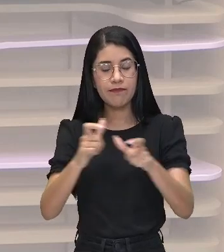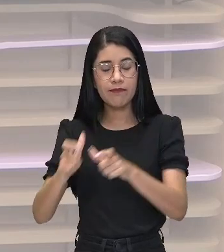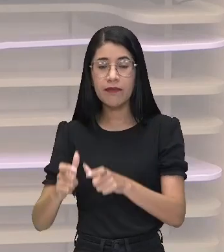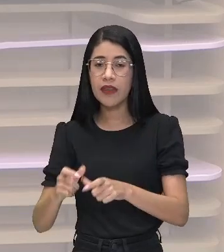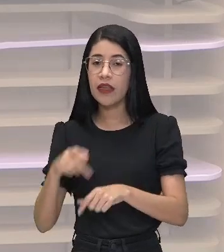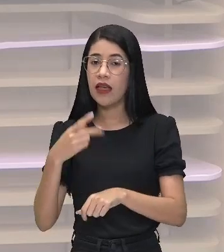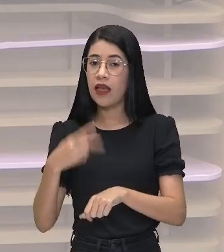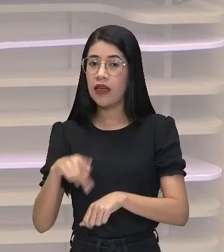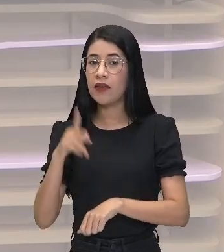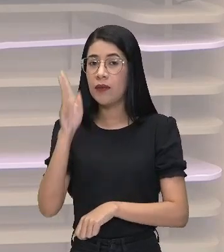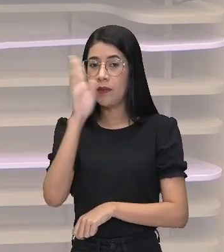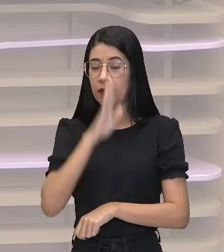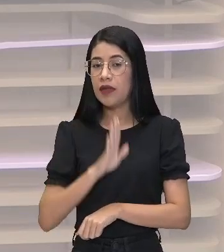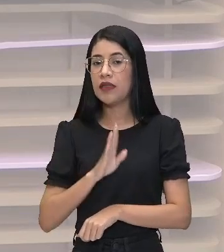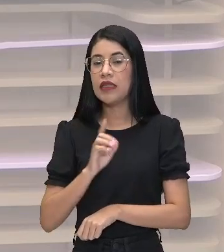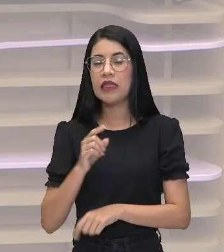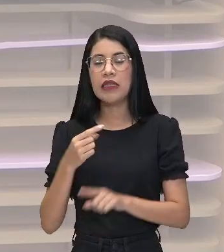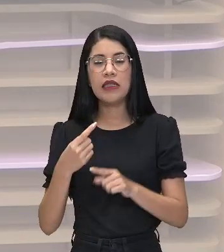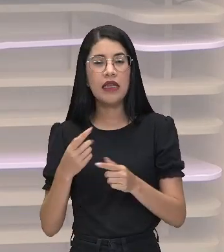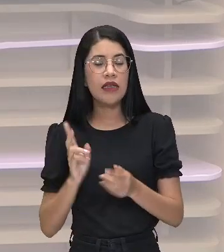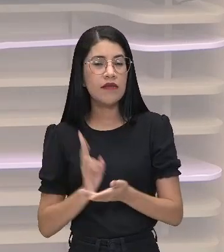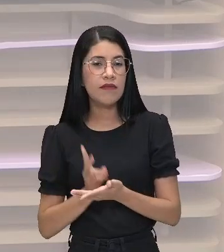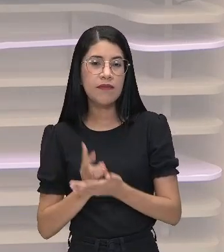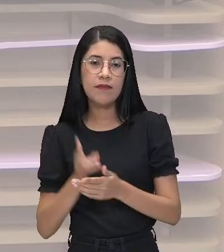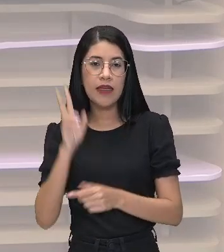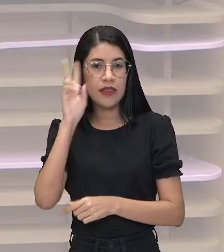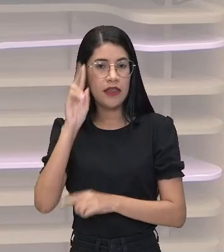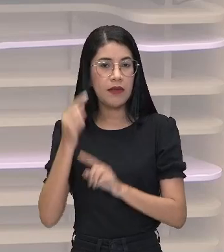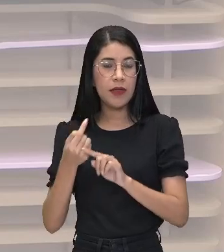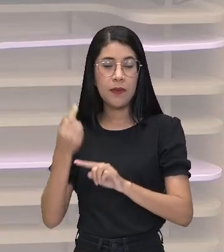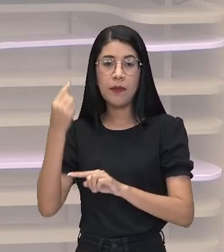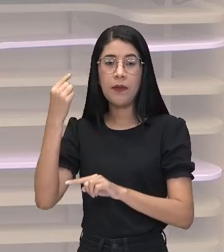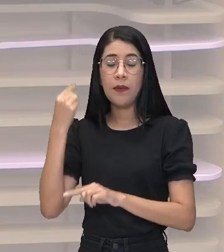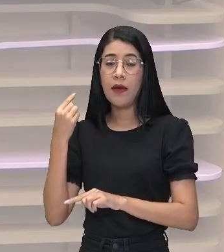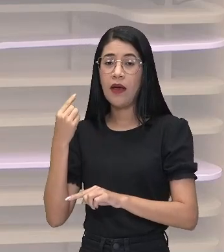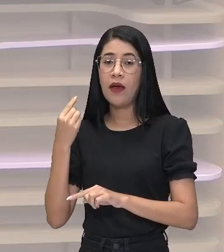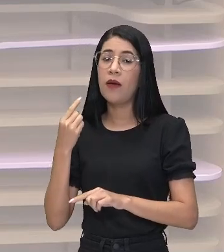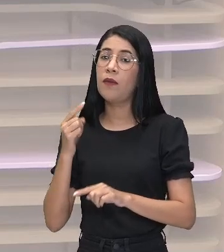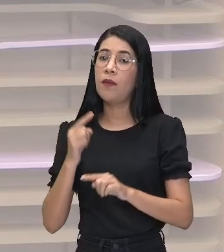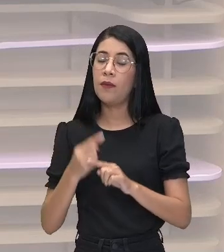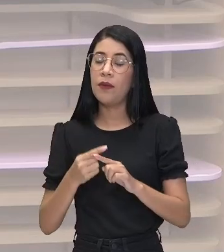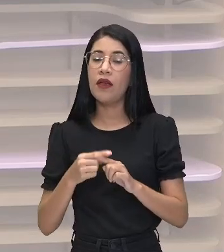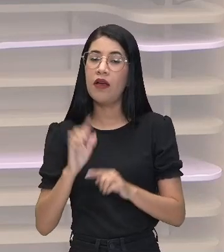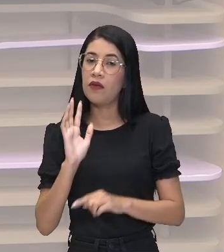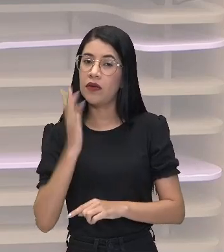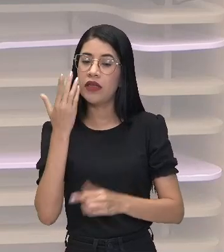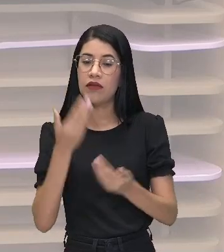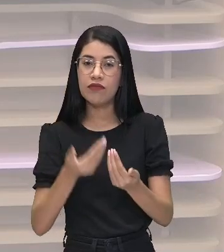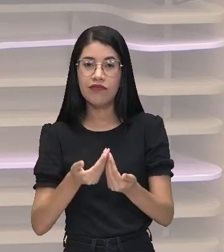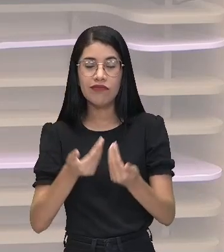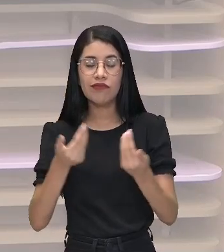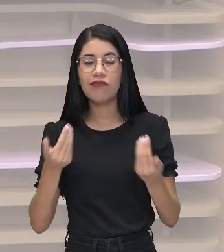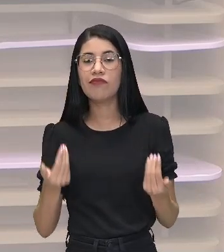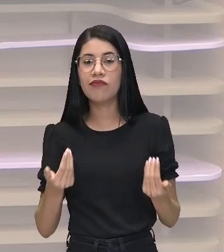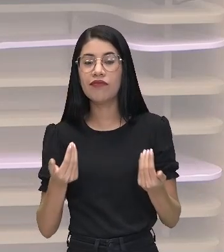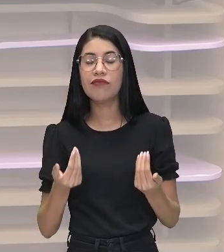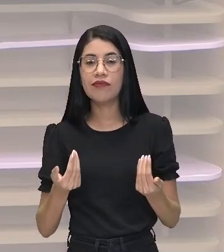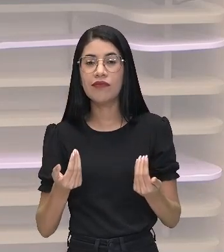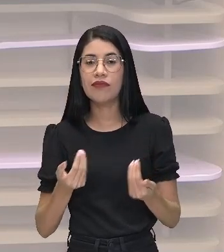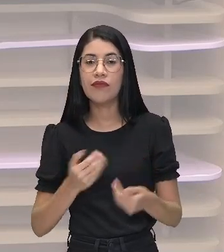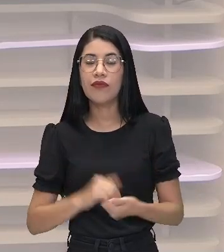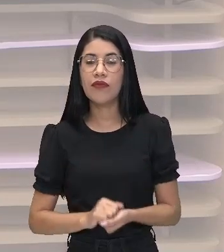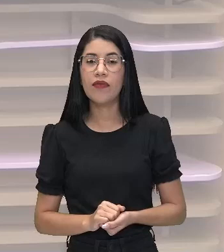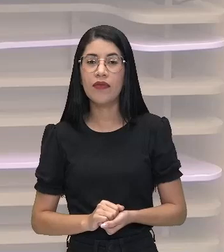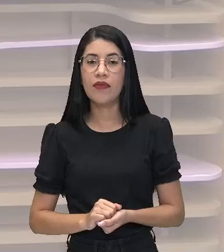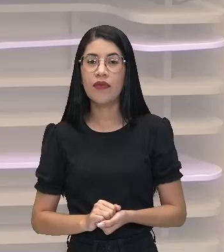sempre remonta aí a este passado, né? Por conta dessa divisão que foi feita, né? Onde ali